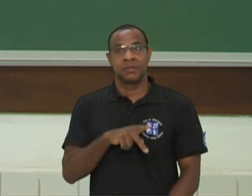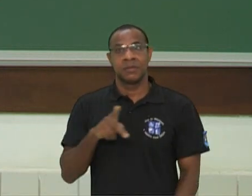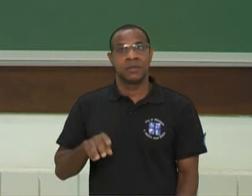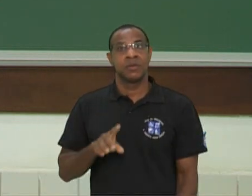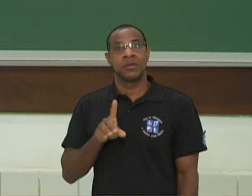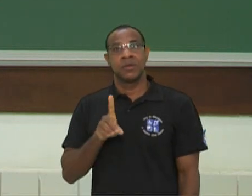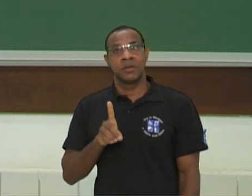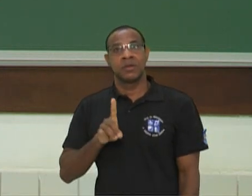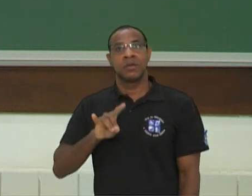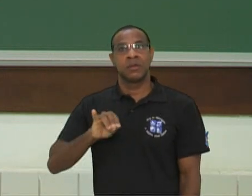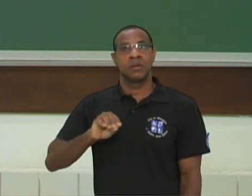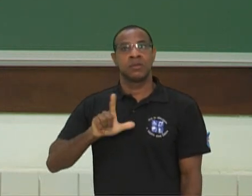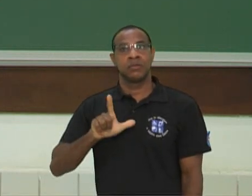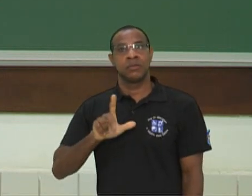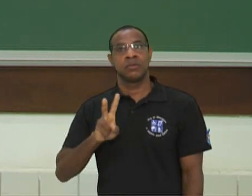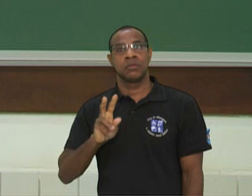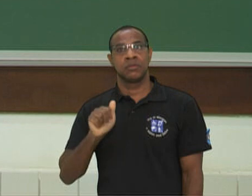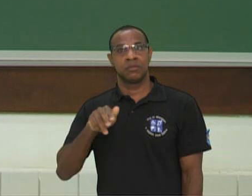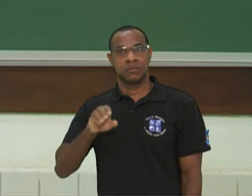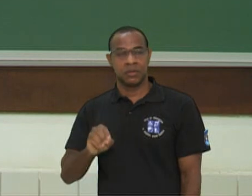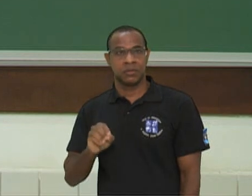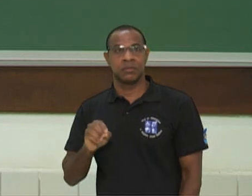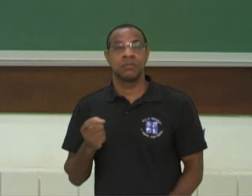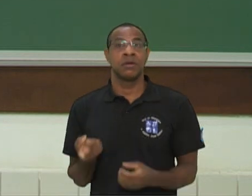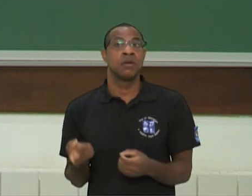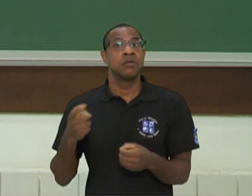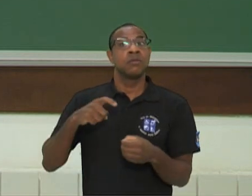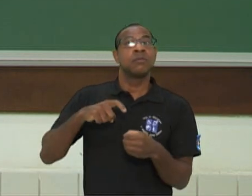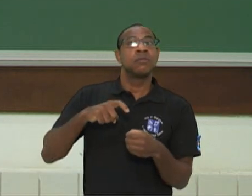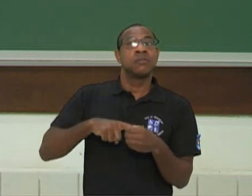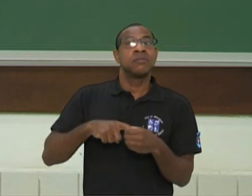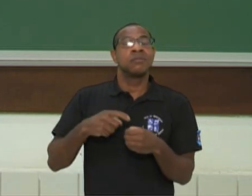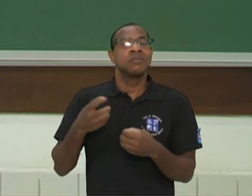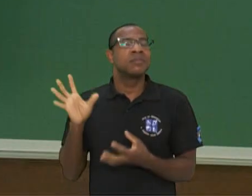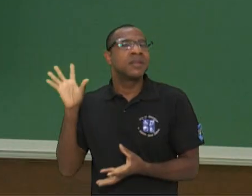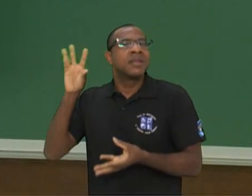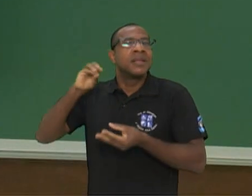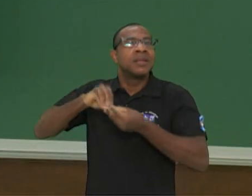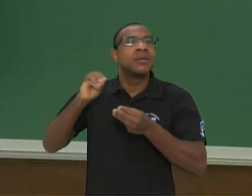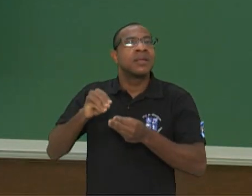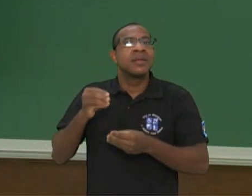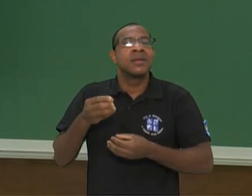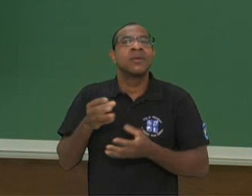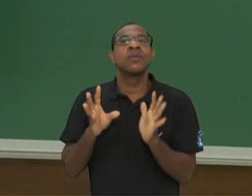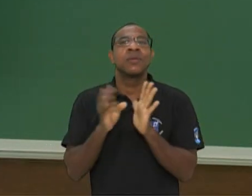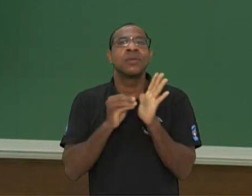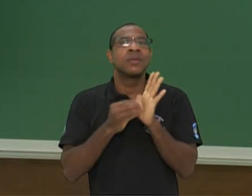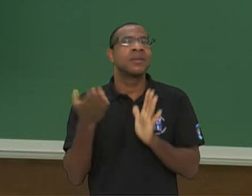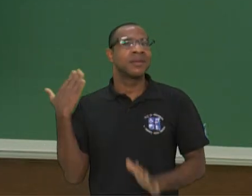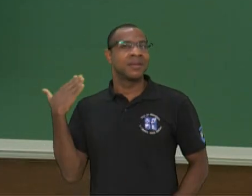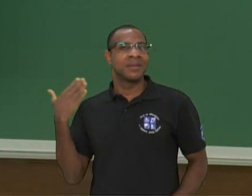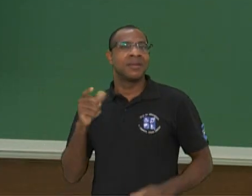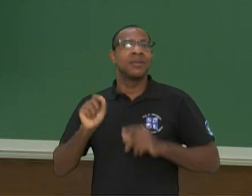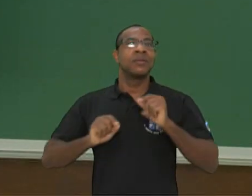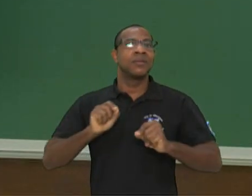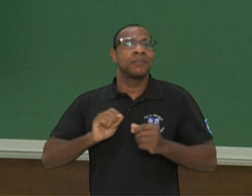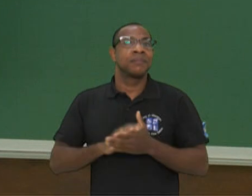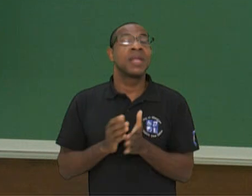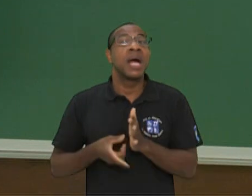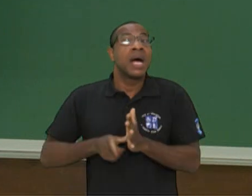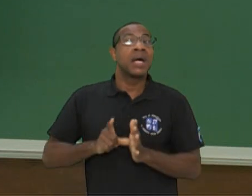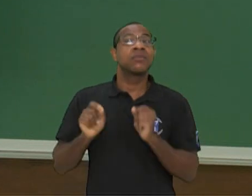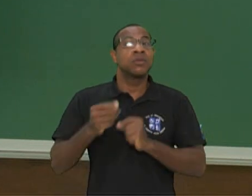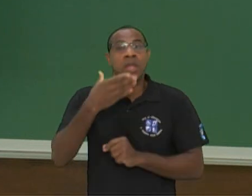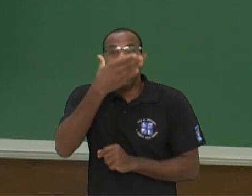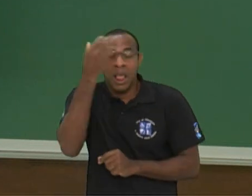nós vamos começar hoje retomando o nosso conteúdo da aula passada. Mas antes de iniciar essa aula, não esqueçam de